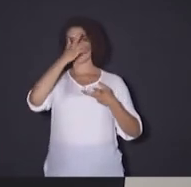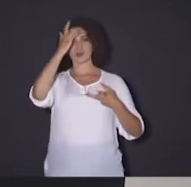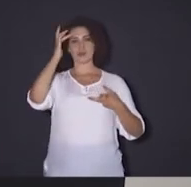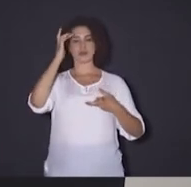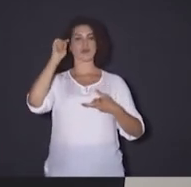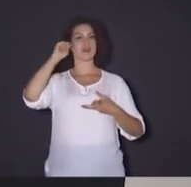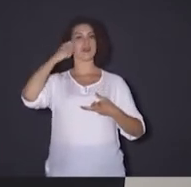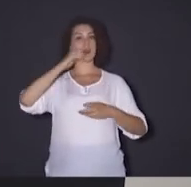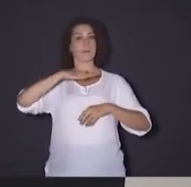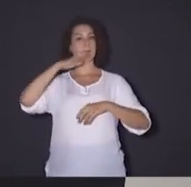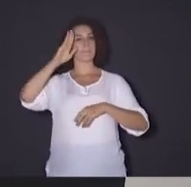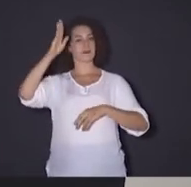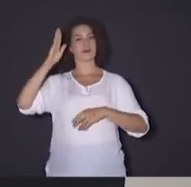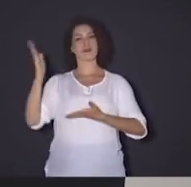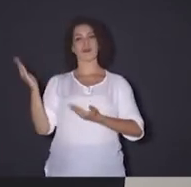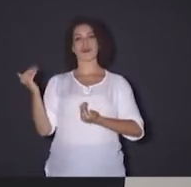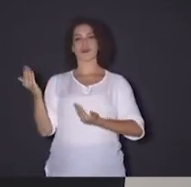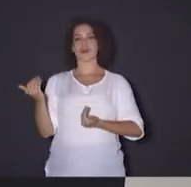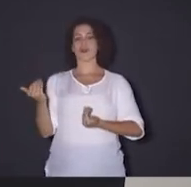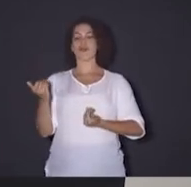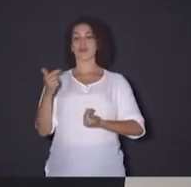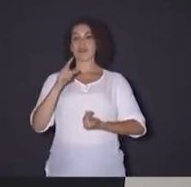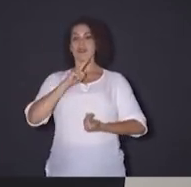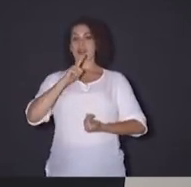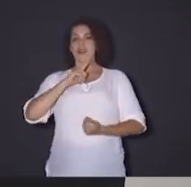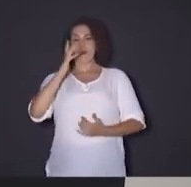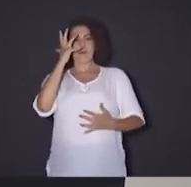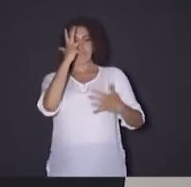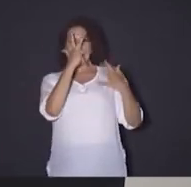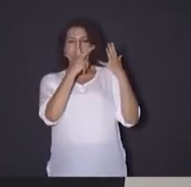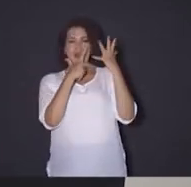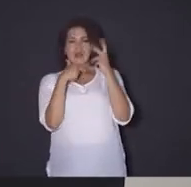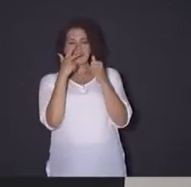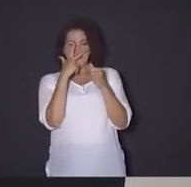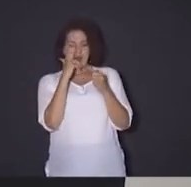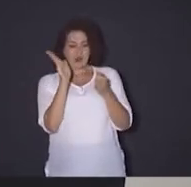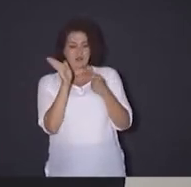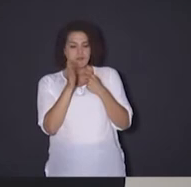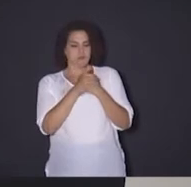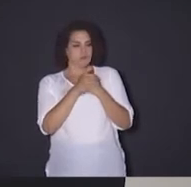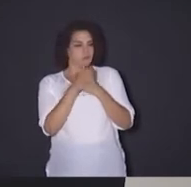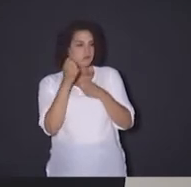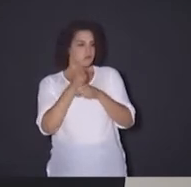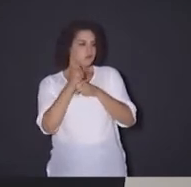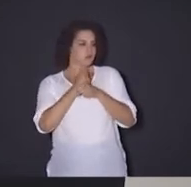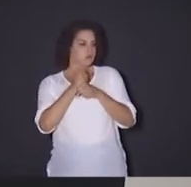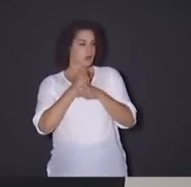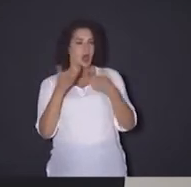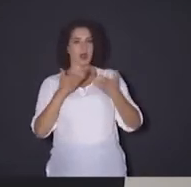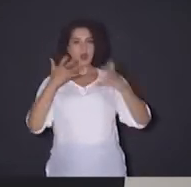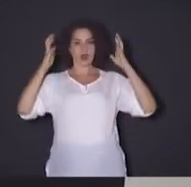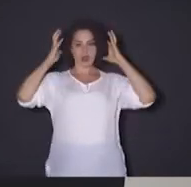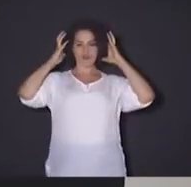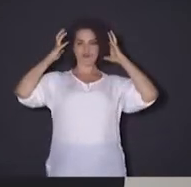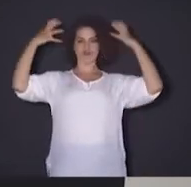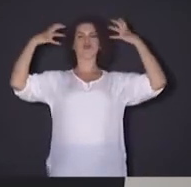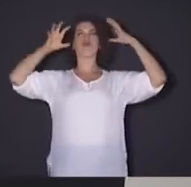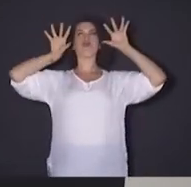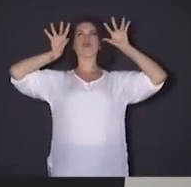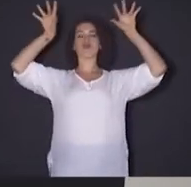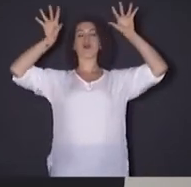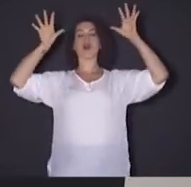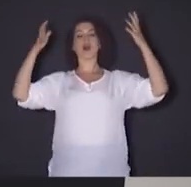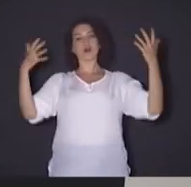somente jovens você tem uma beleza guardada embuste dá muito tempo de botar o black pra cima eu acho que o problema